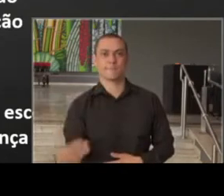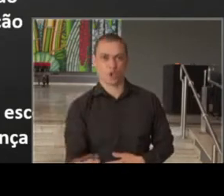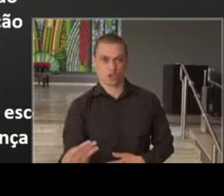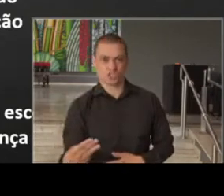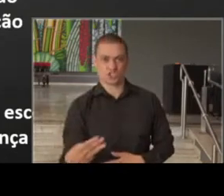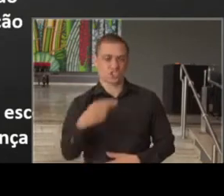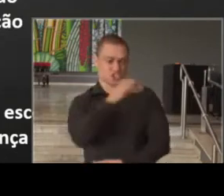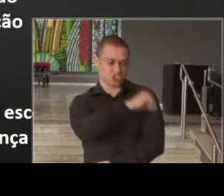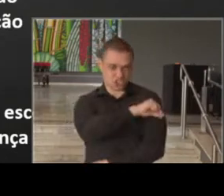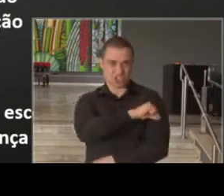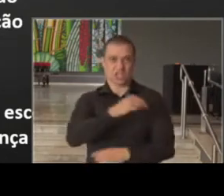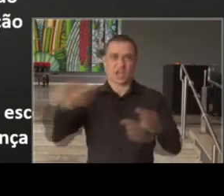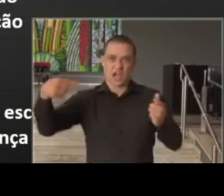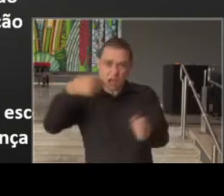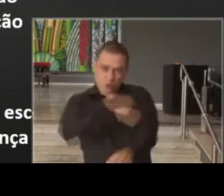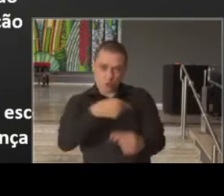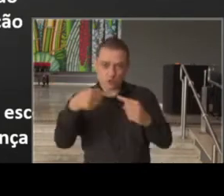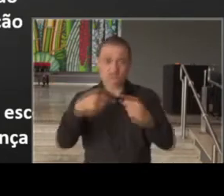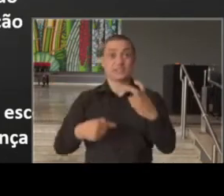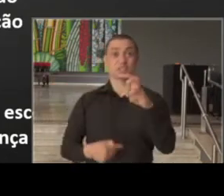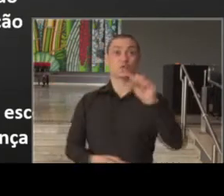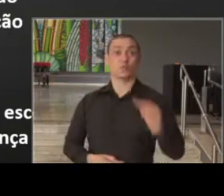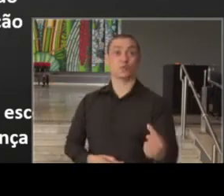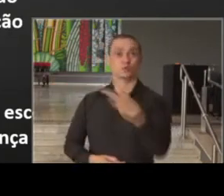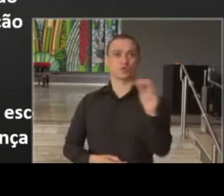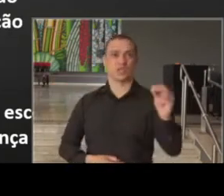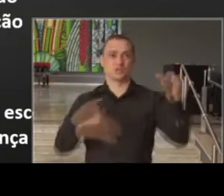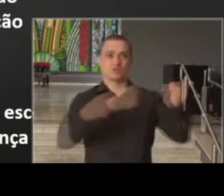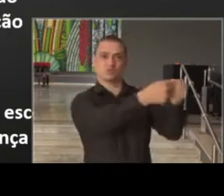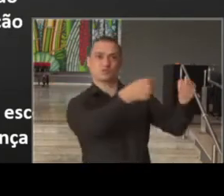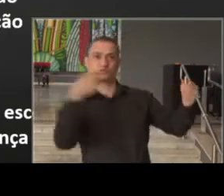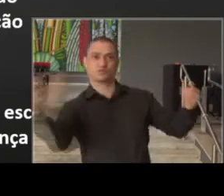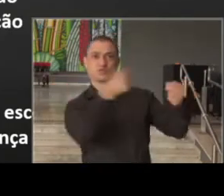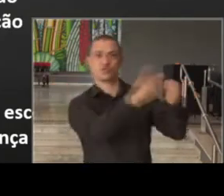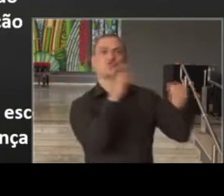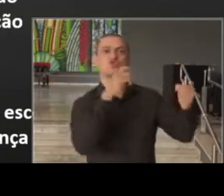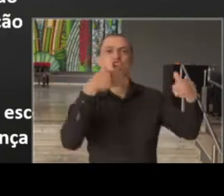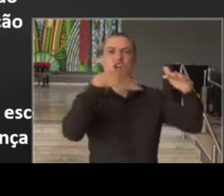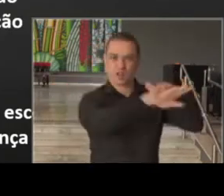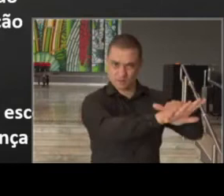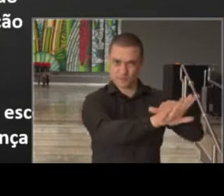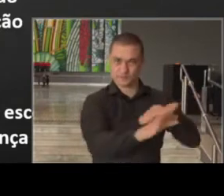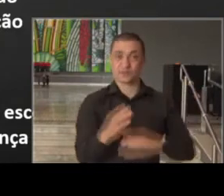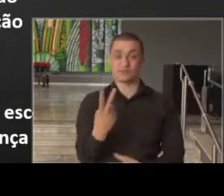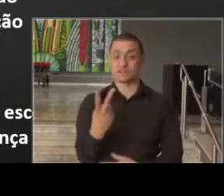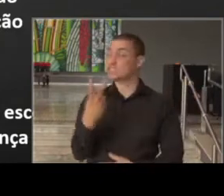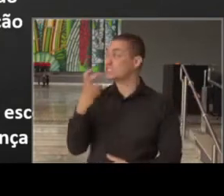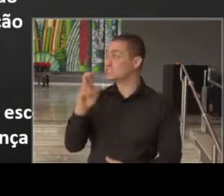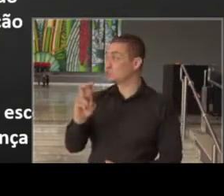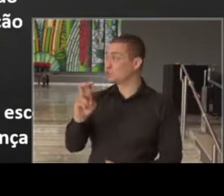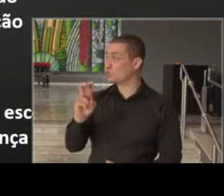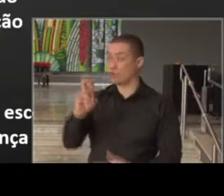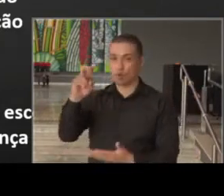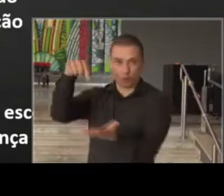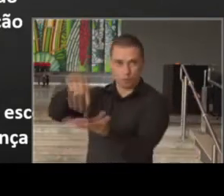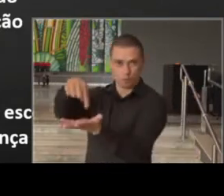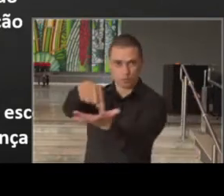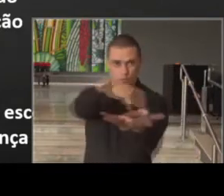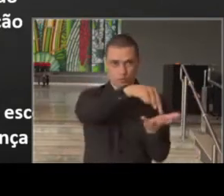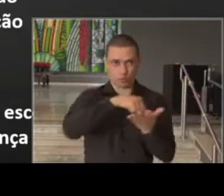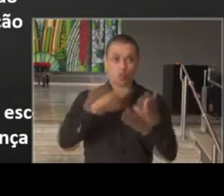agulhas, 5.200 câmeras de refrigeração, 25 pontos estratégicos